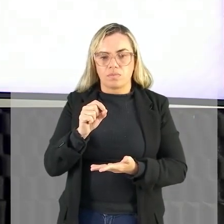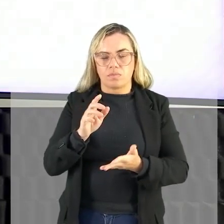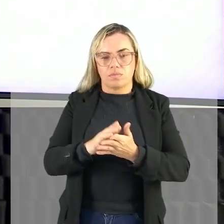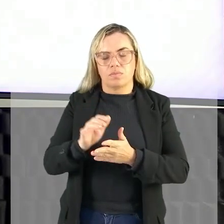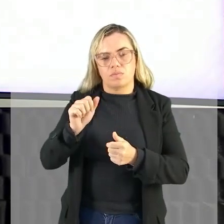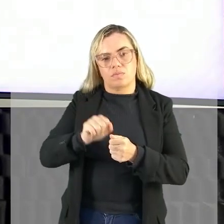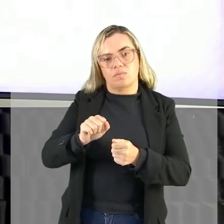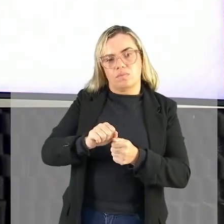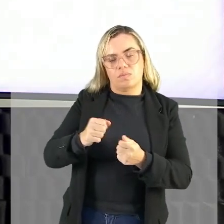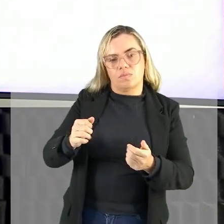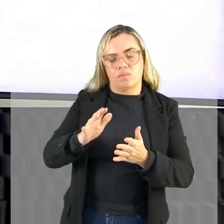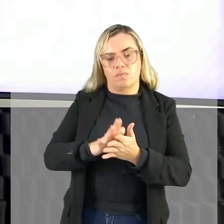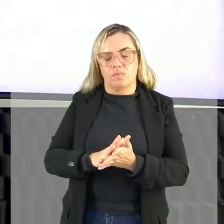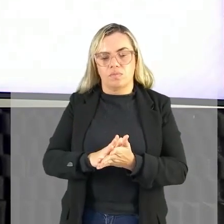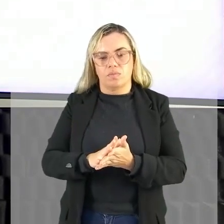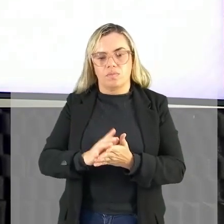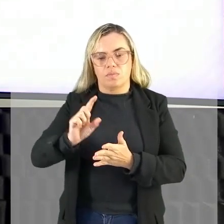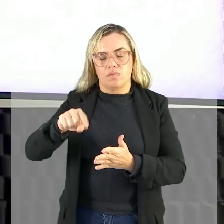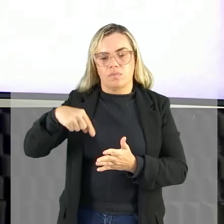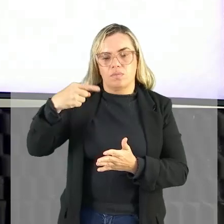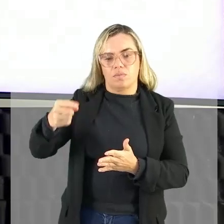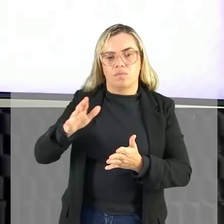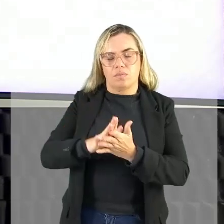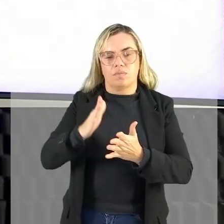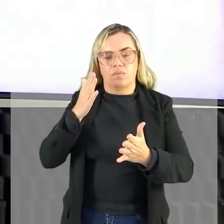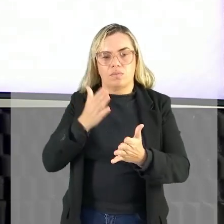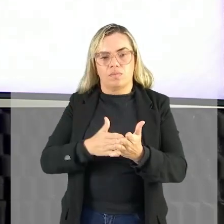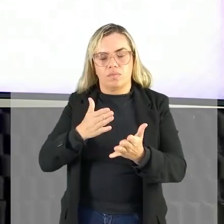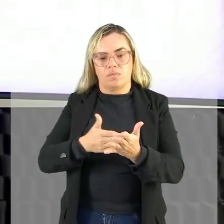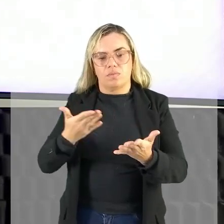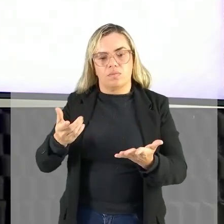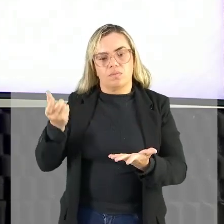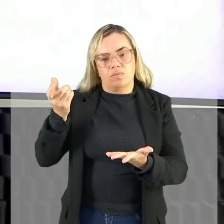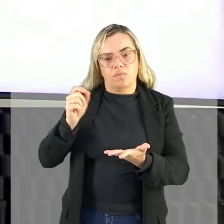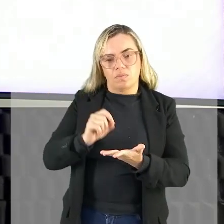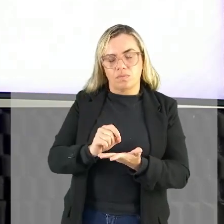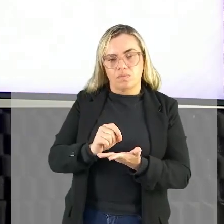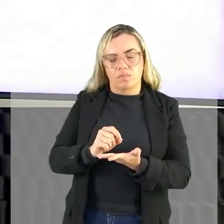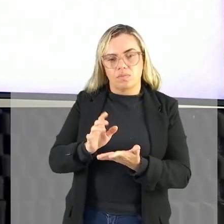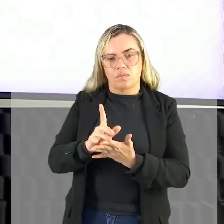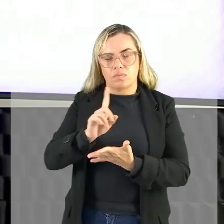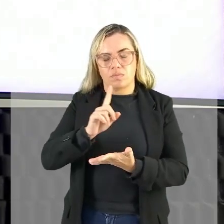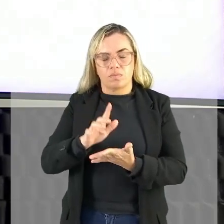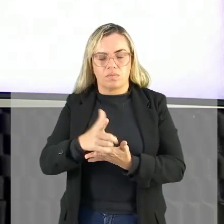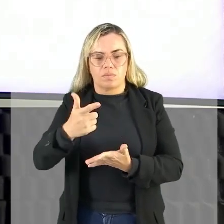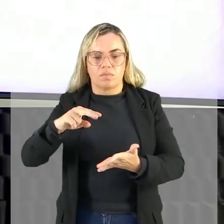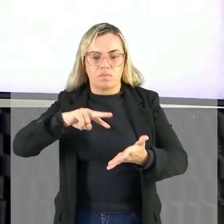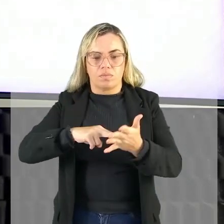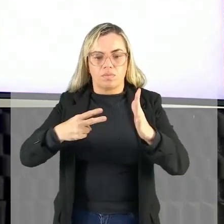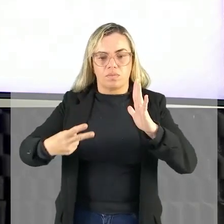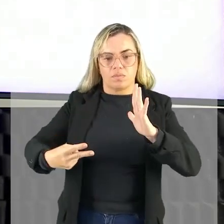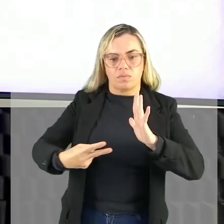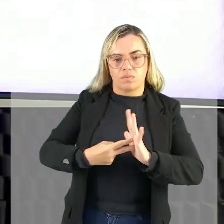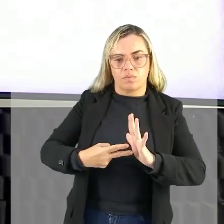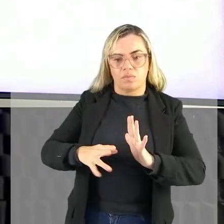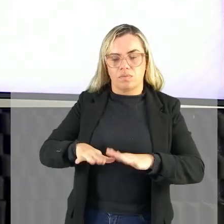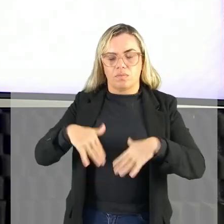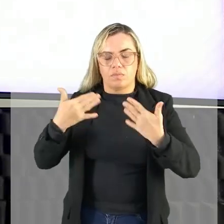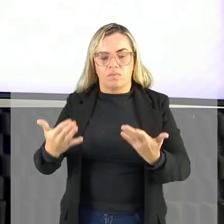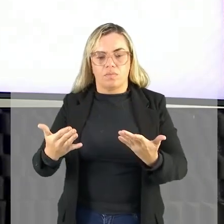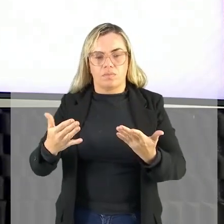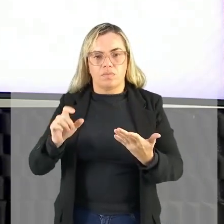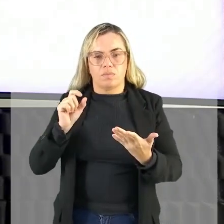produção de... Desculpa, está depois dessa interrupção, né? Então, não faz sentido, né?